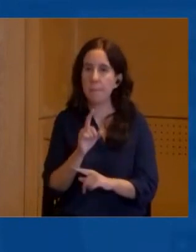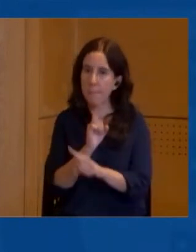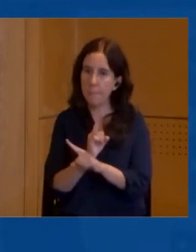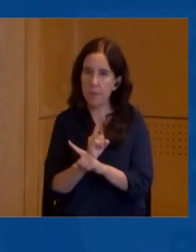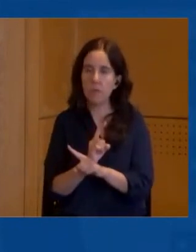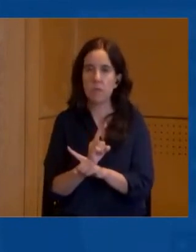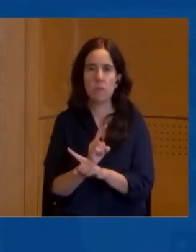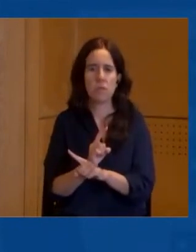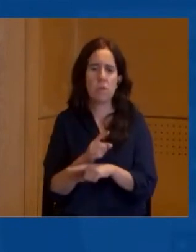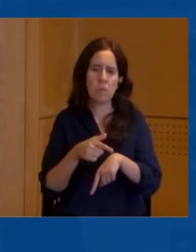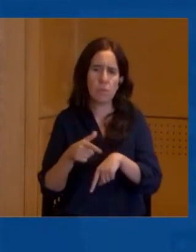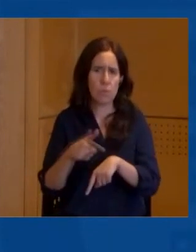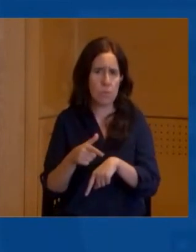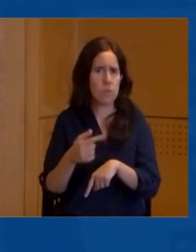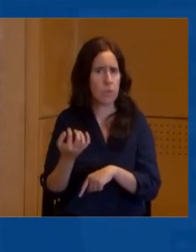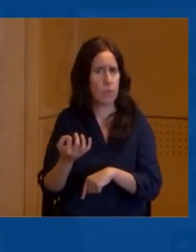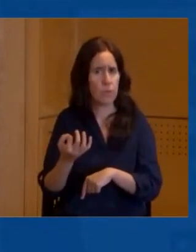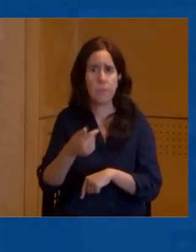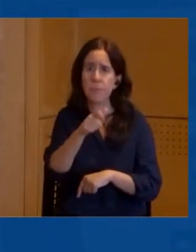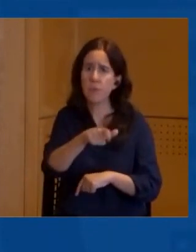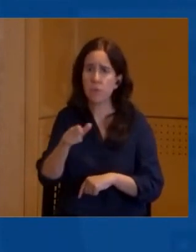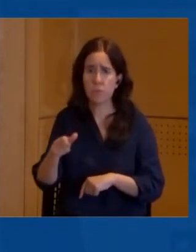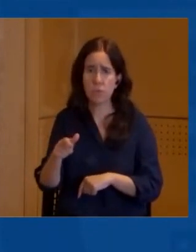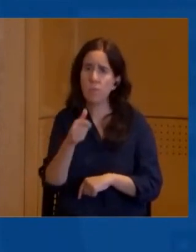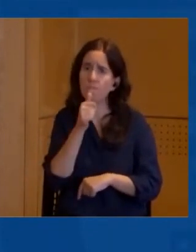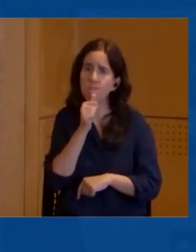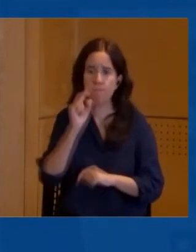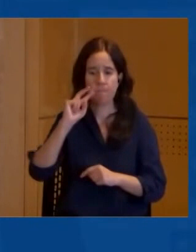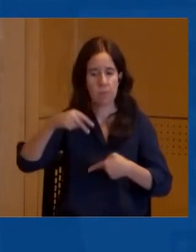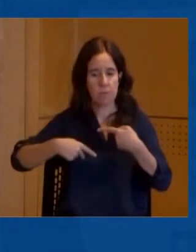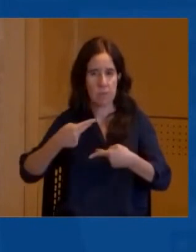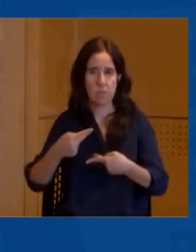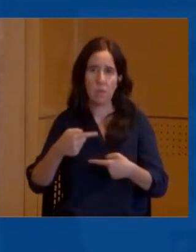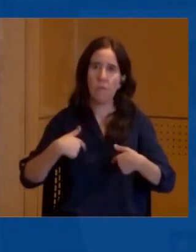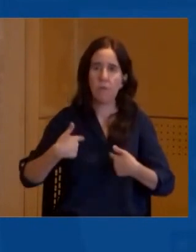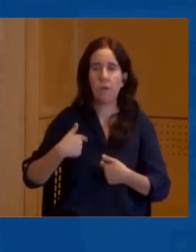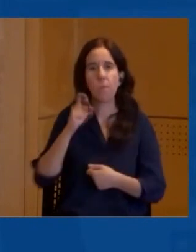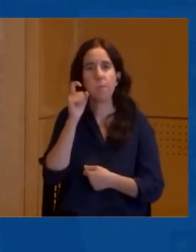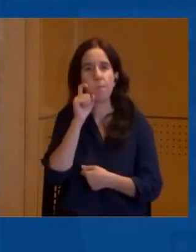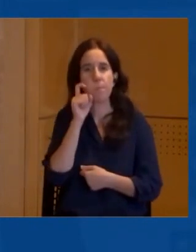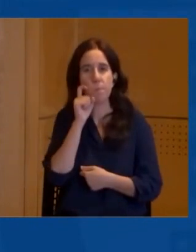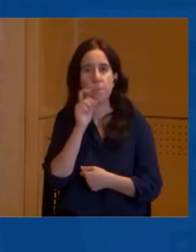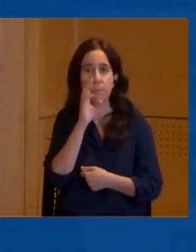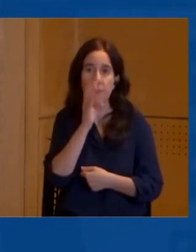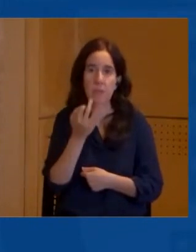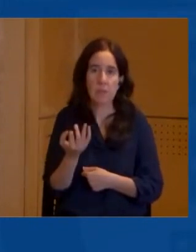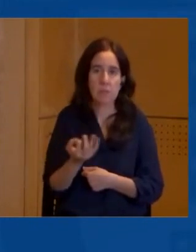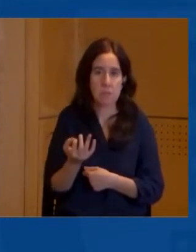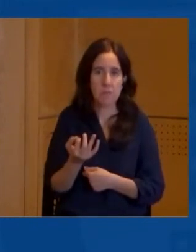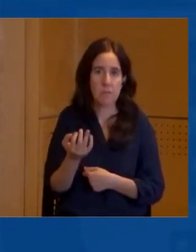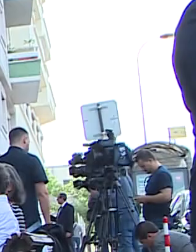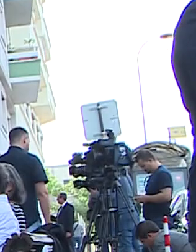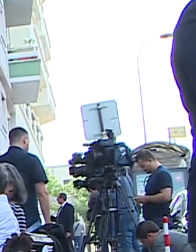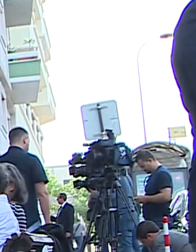invalida que em cada momento as pessoas devam fazer essa avaliação e proteger-se se assim for